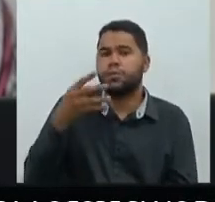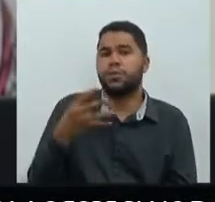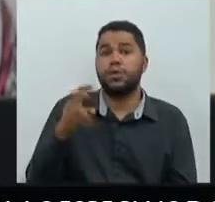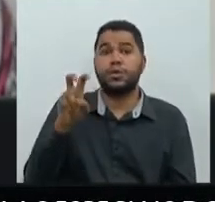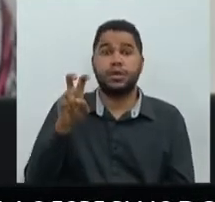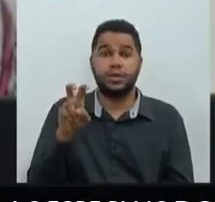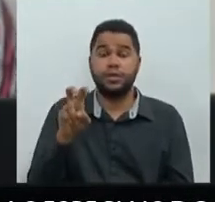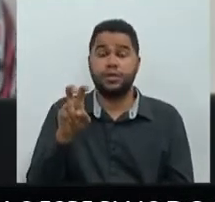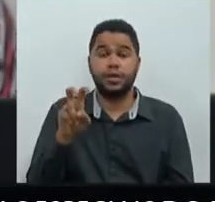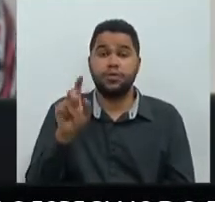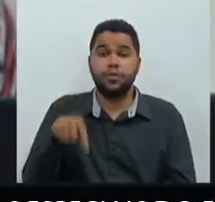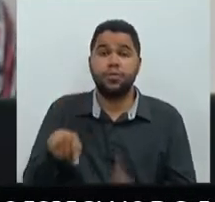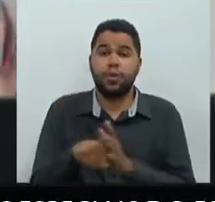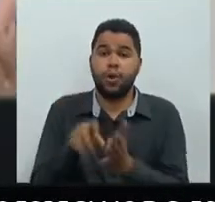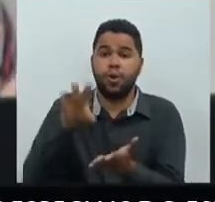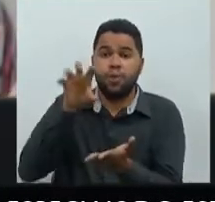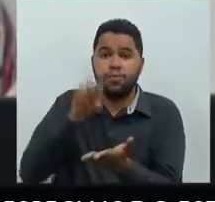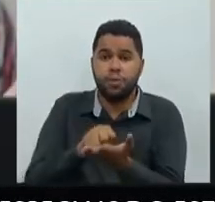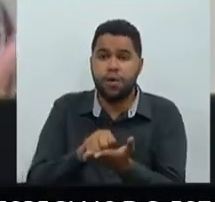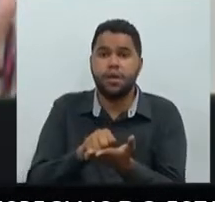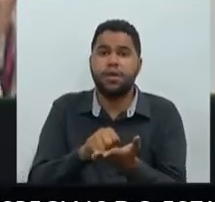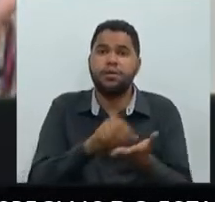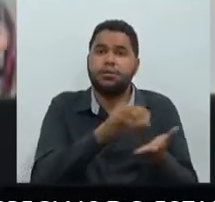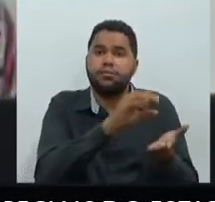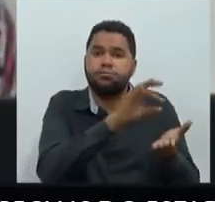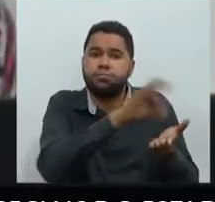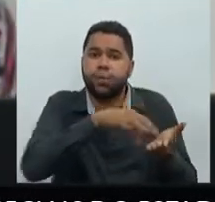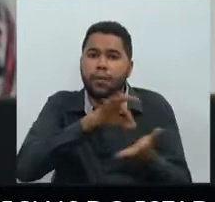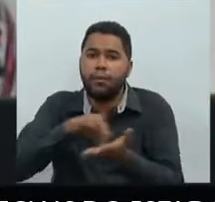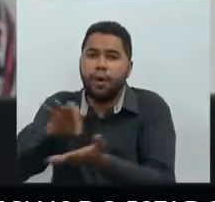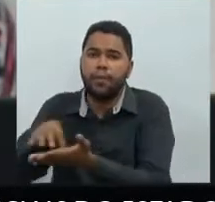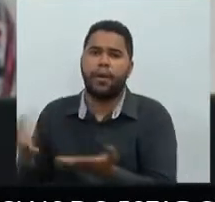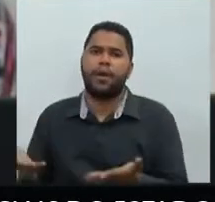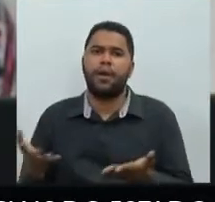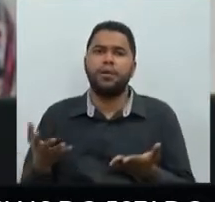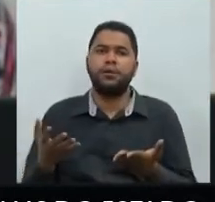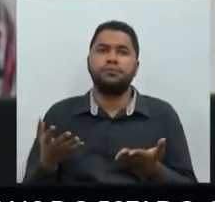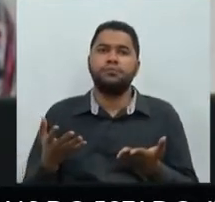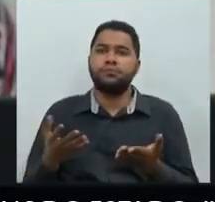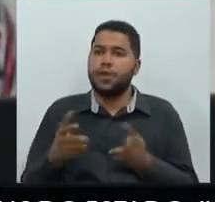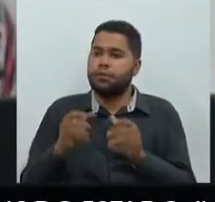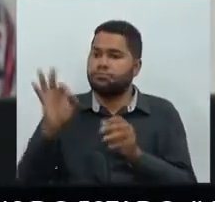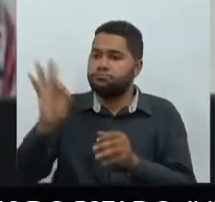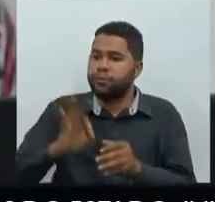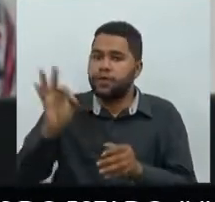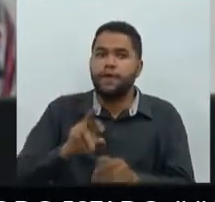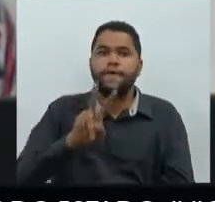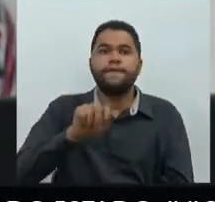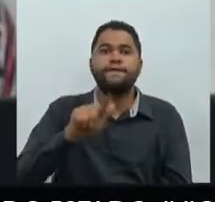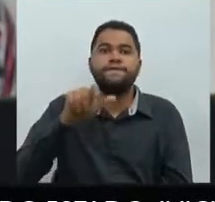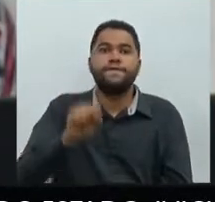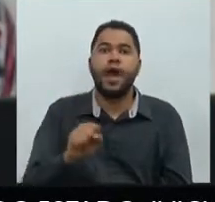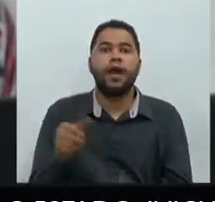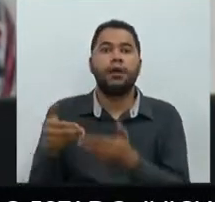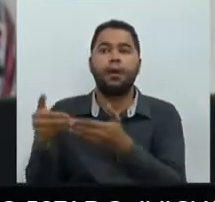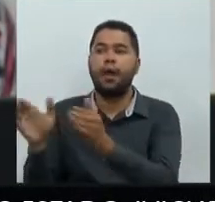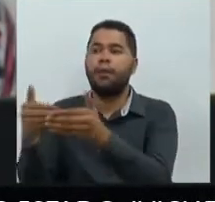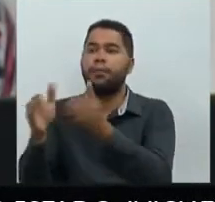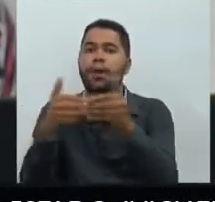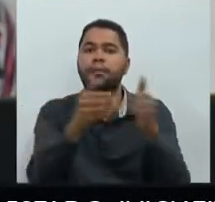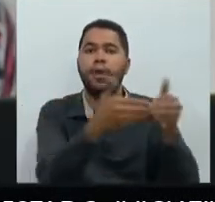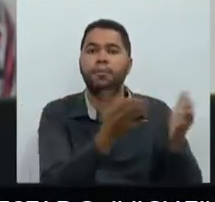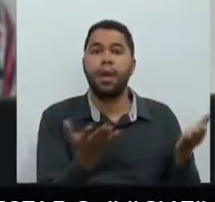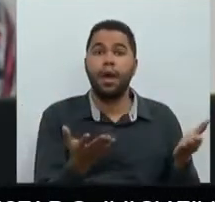57,46% de ocupação, ou seja, nós temos um percentual gigante de vagas que estão em abertas,